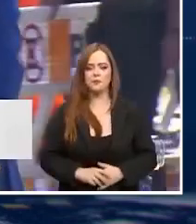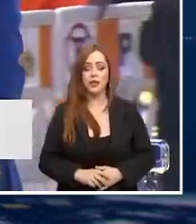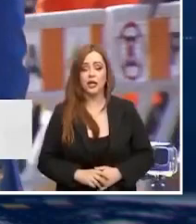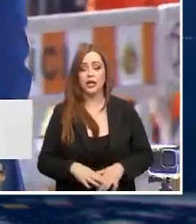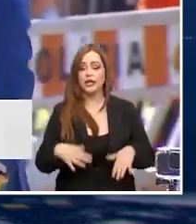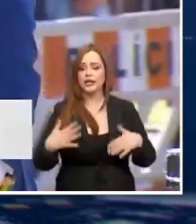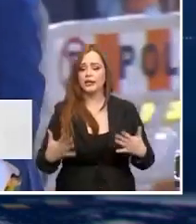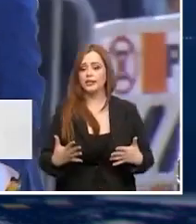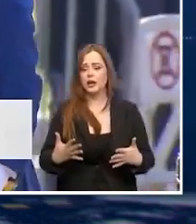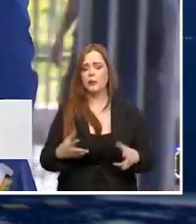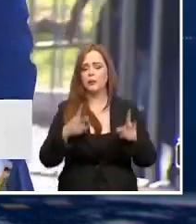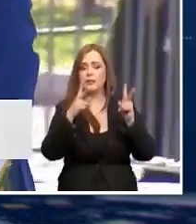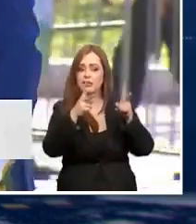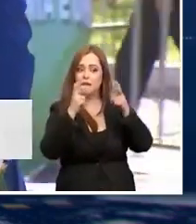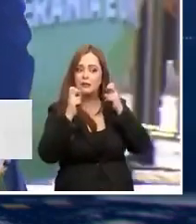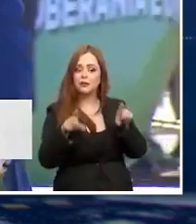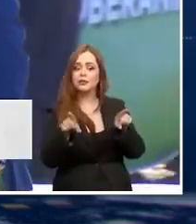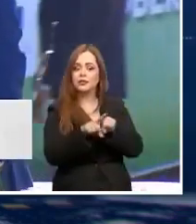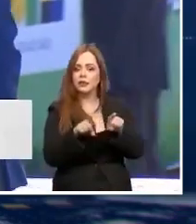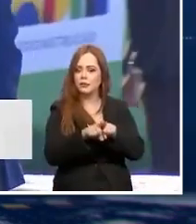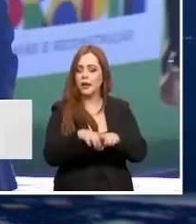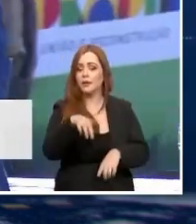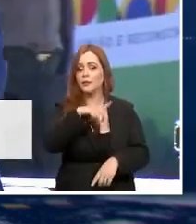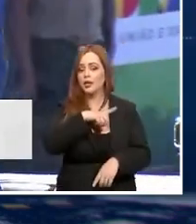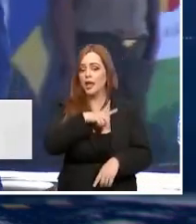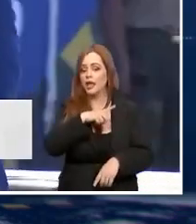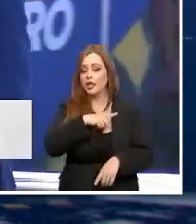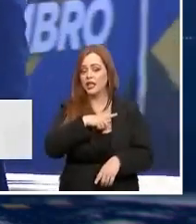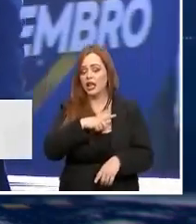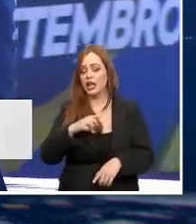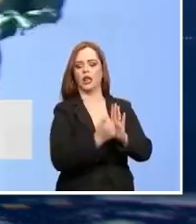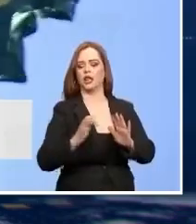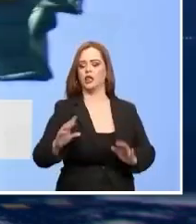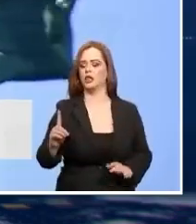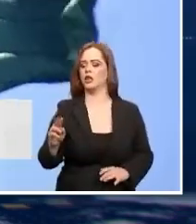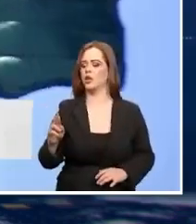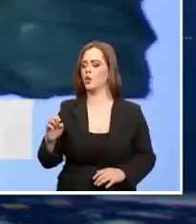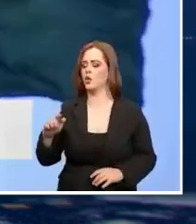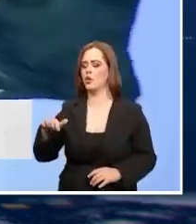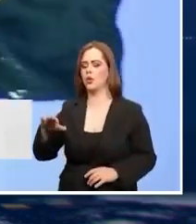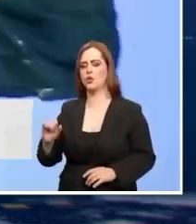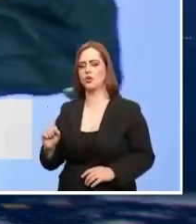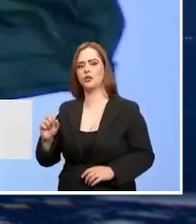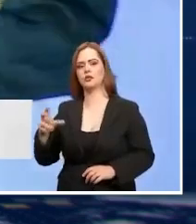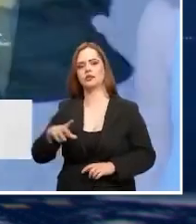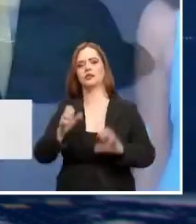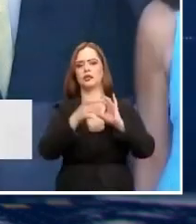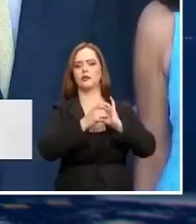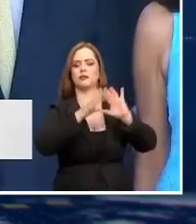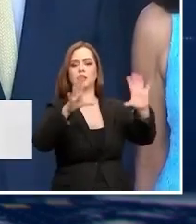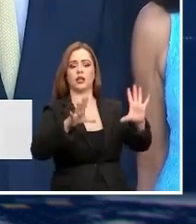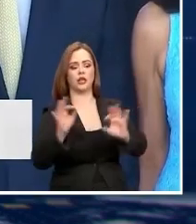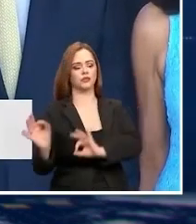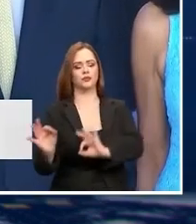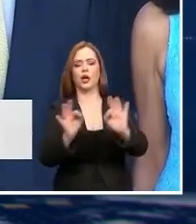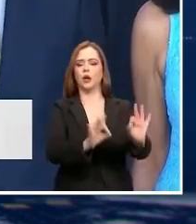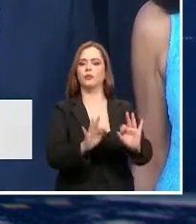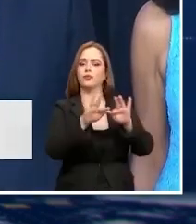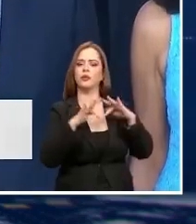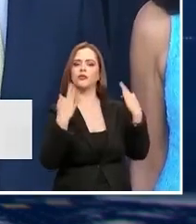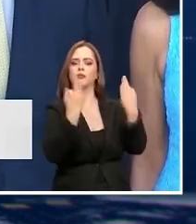existem. É isso, Lula hoje, ele está no fim da linha e não quer nem saber mais o que está acontecendo.